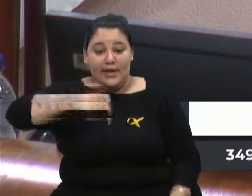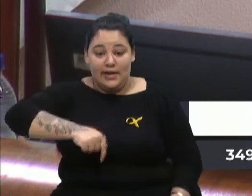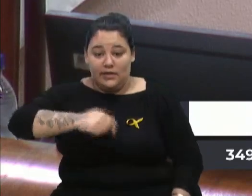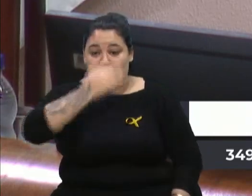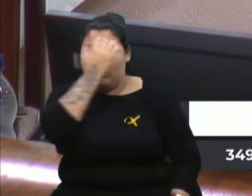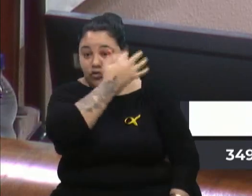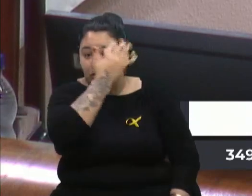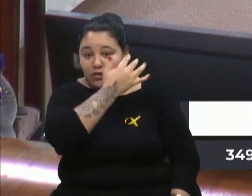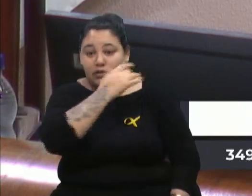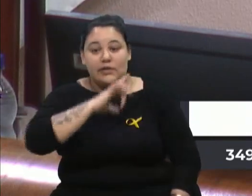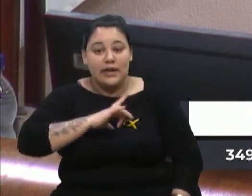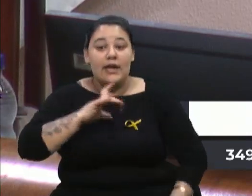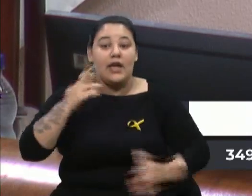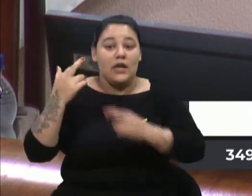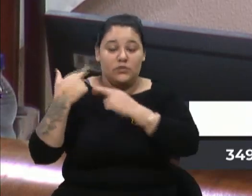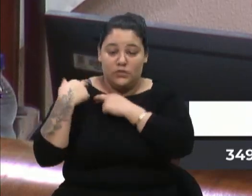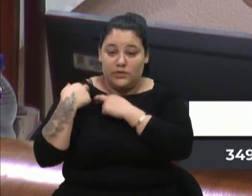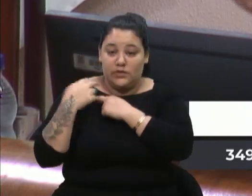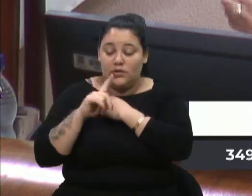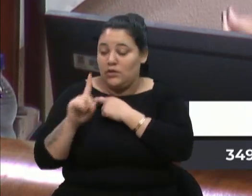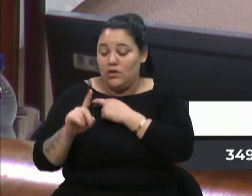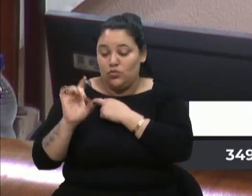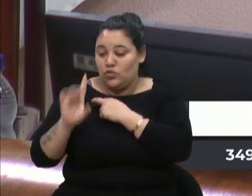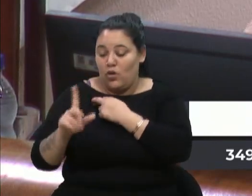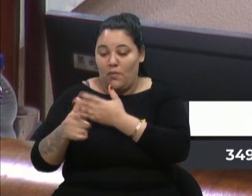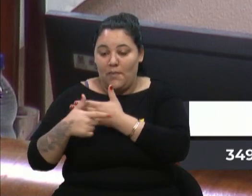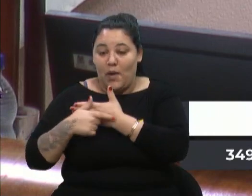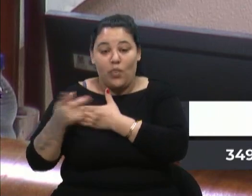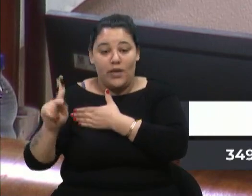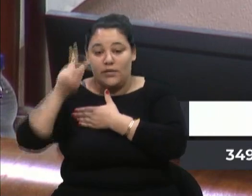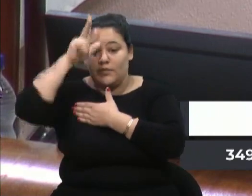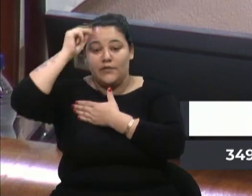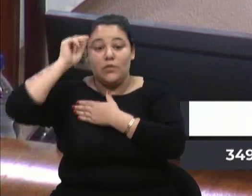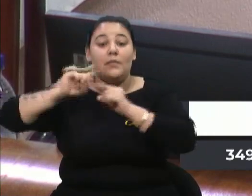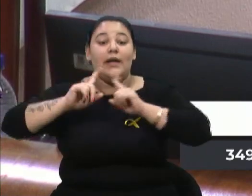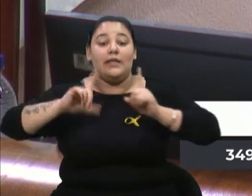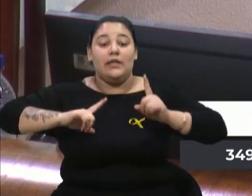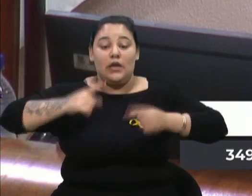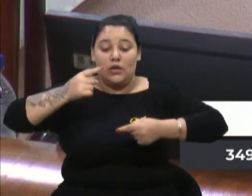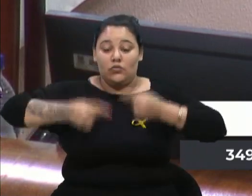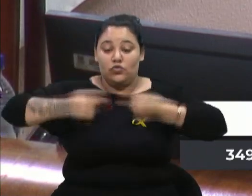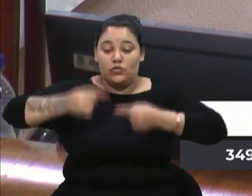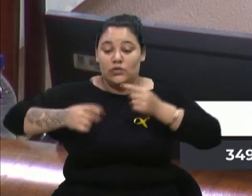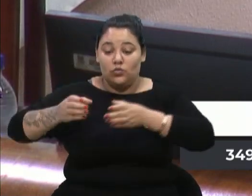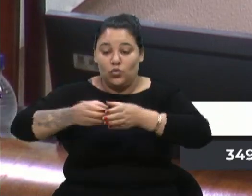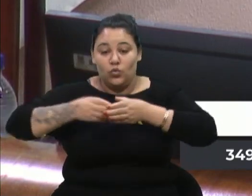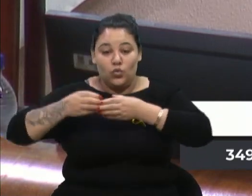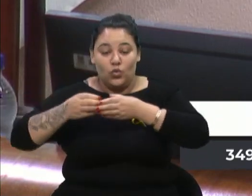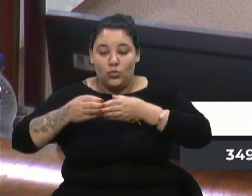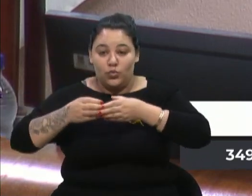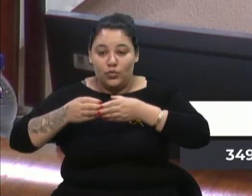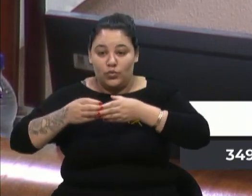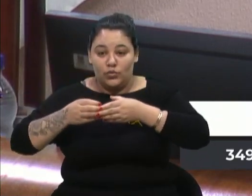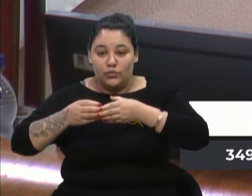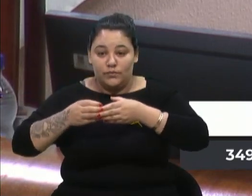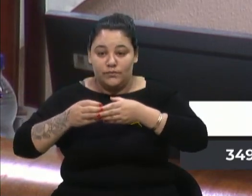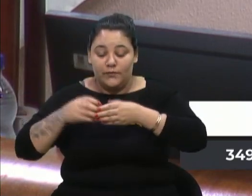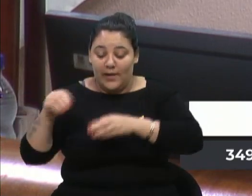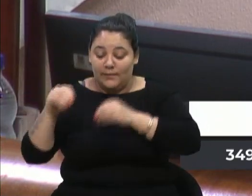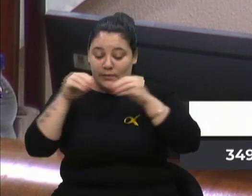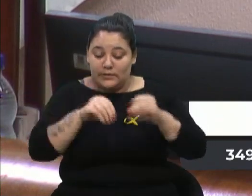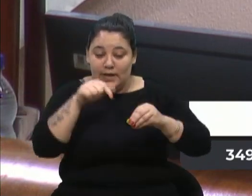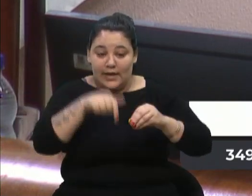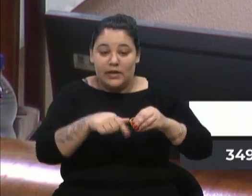está agindo com responsabilidade, não por ele, com um grupo, inclusive, discutindo esse tema e não vai jogar para frente. vai trazer para cá, como a gente ouviu, inclusive